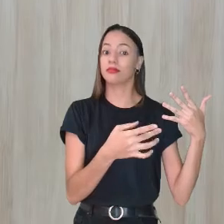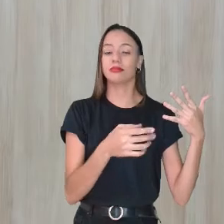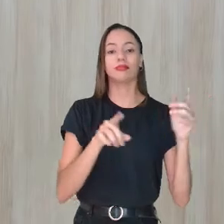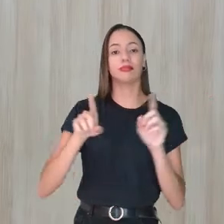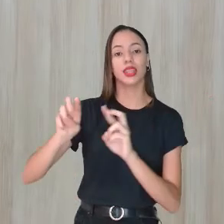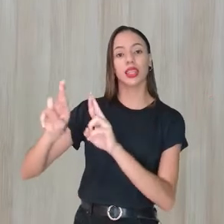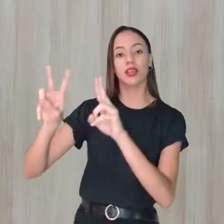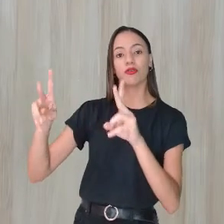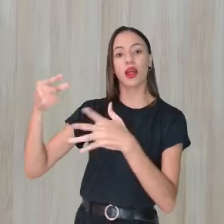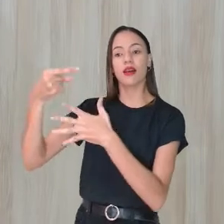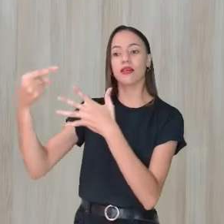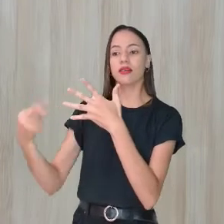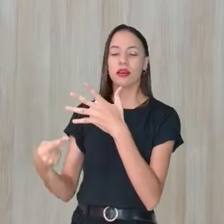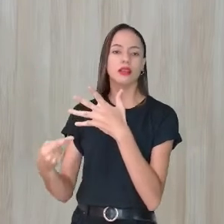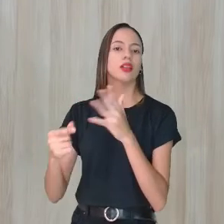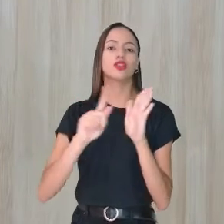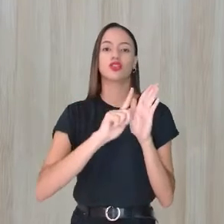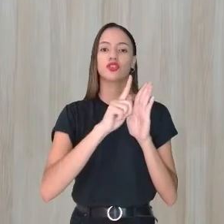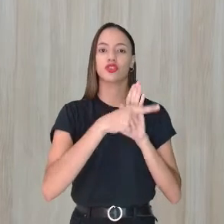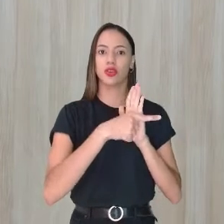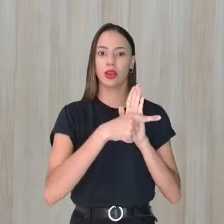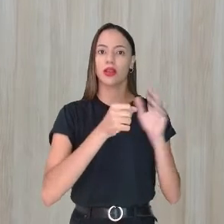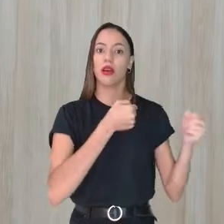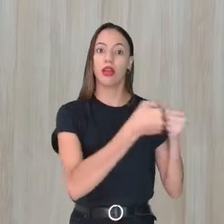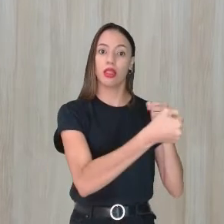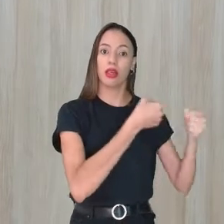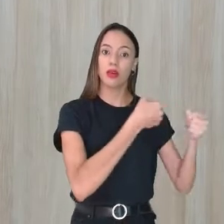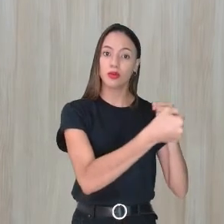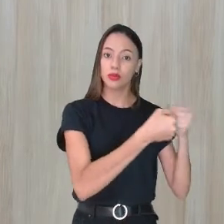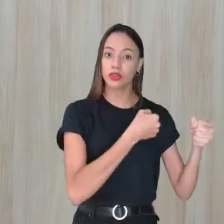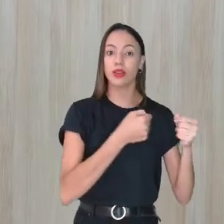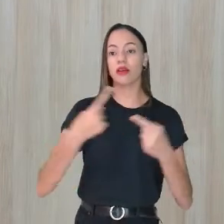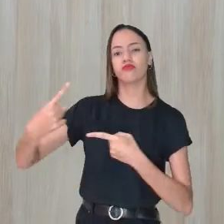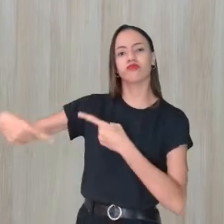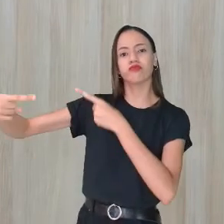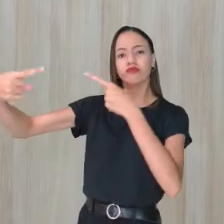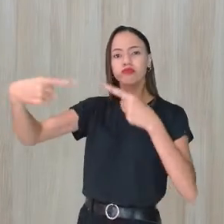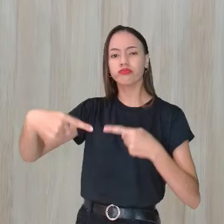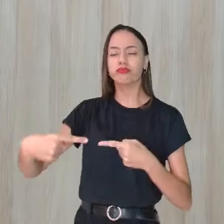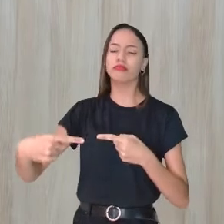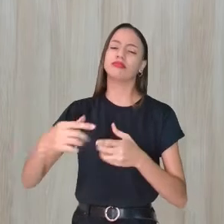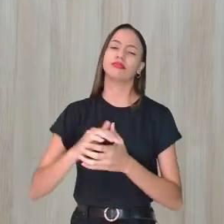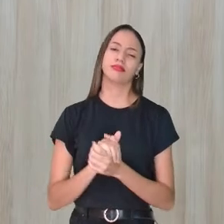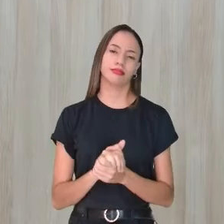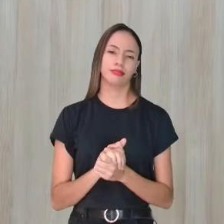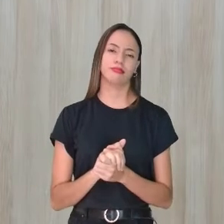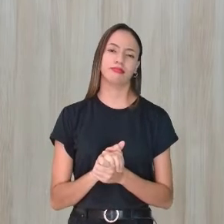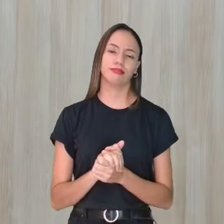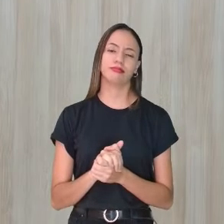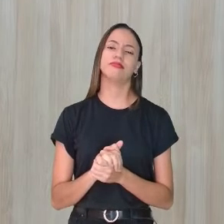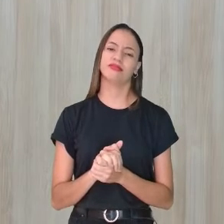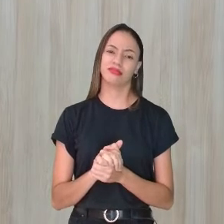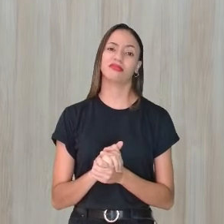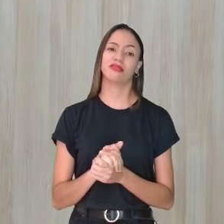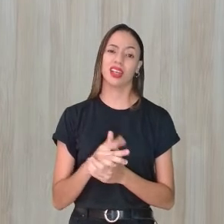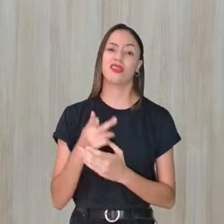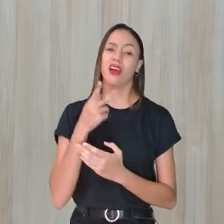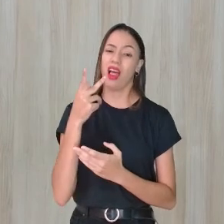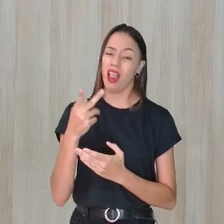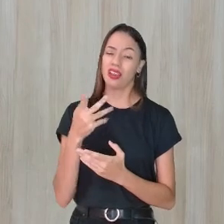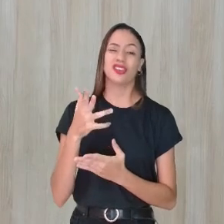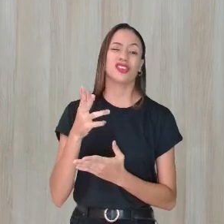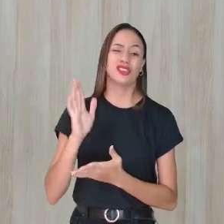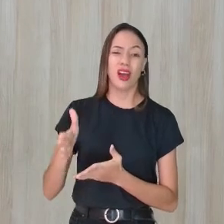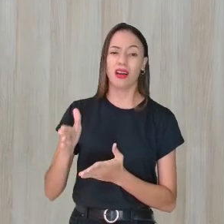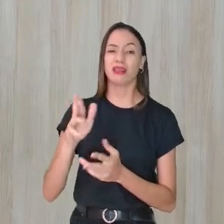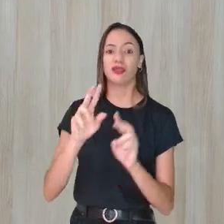e diferenças do gênero entrevista e debate. Temos falado muito sobre o gênero